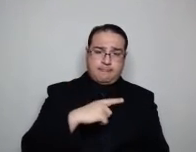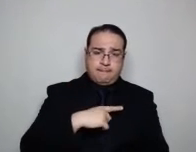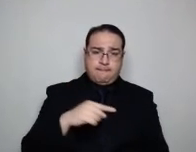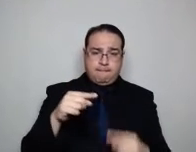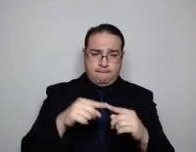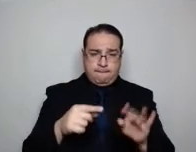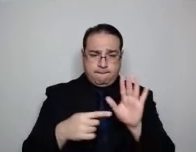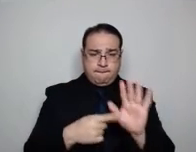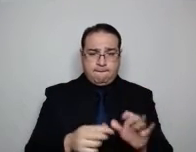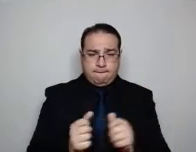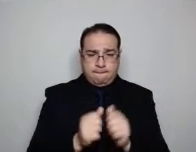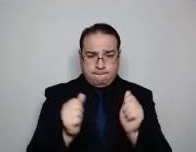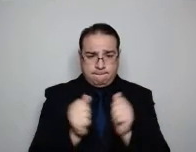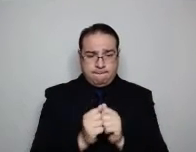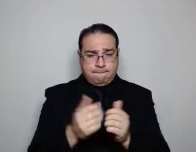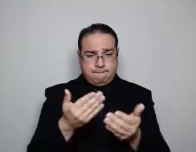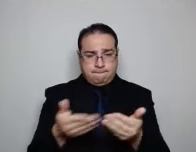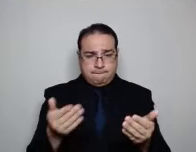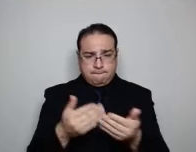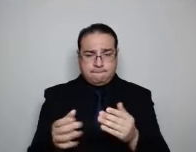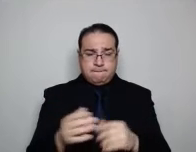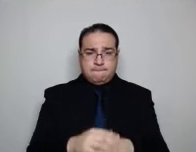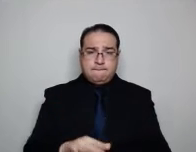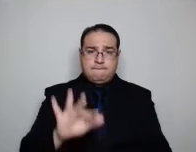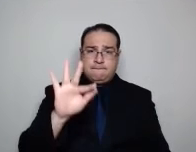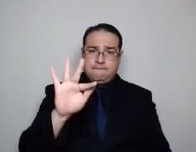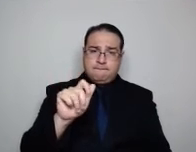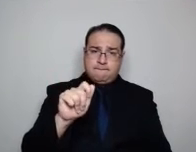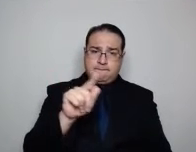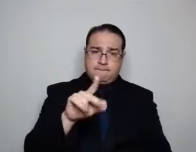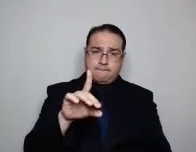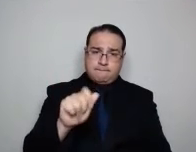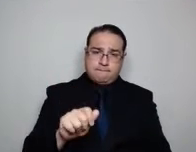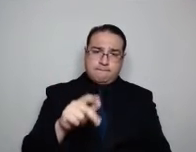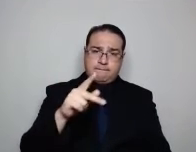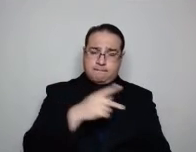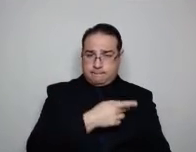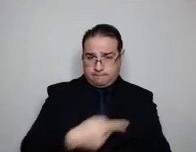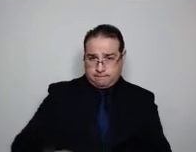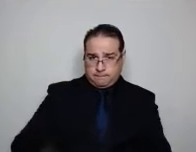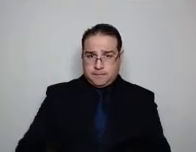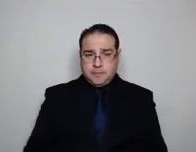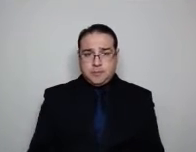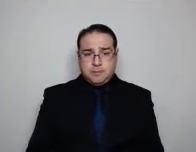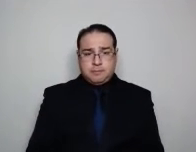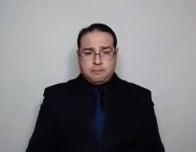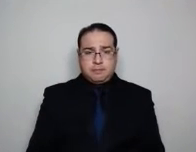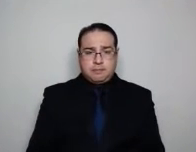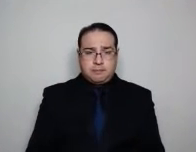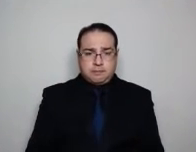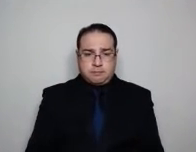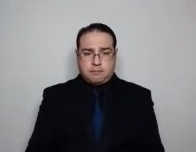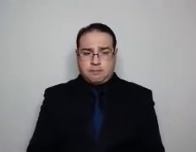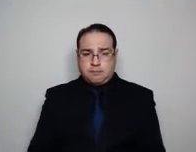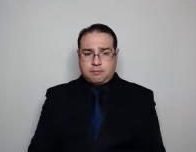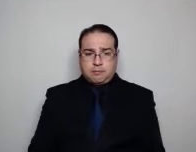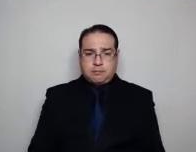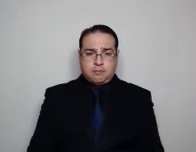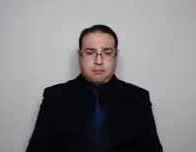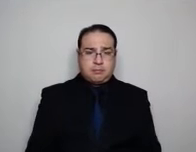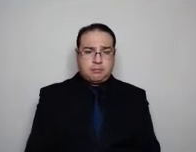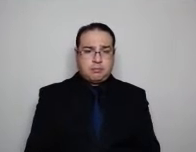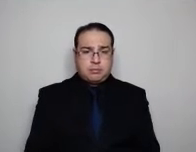em desfavor da fazenda pública, o que temos aqui é que a razão, o